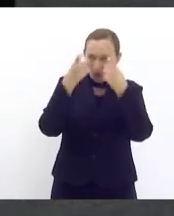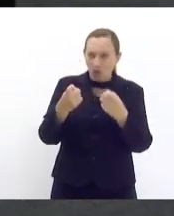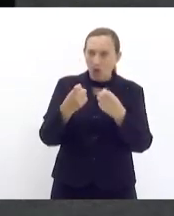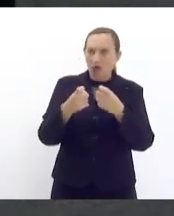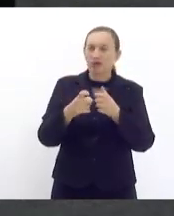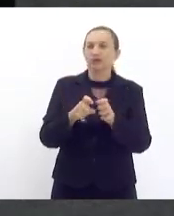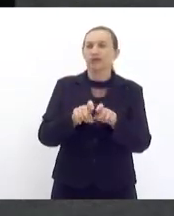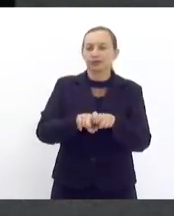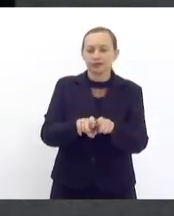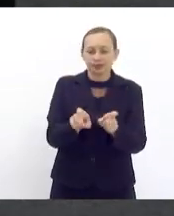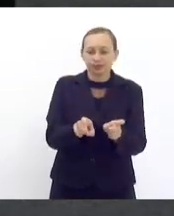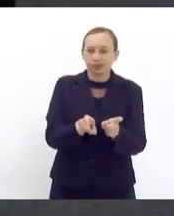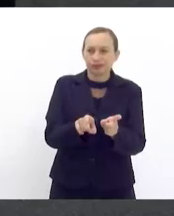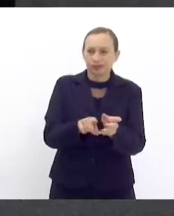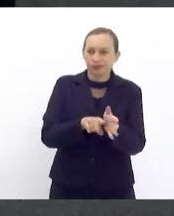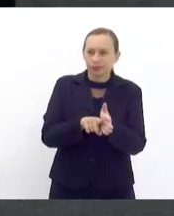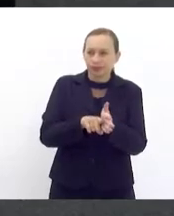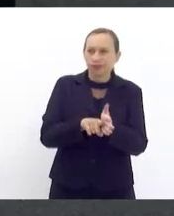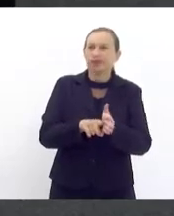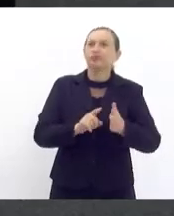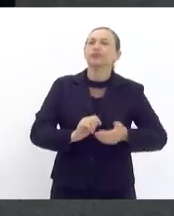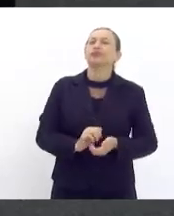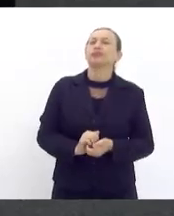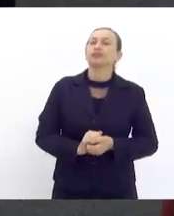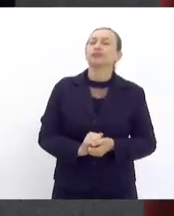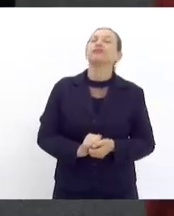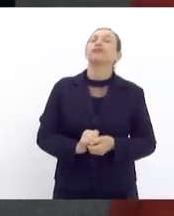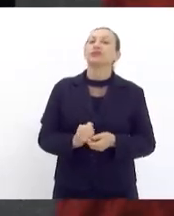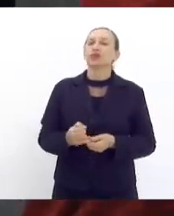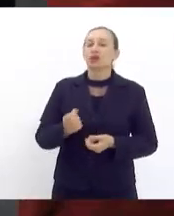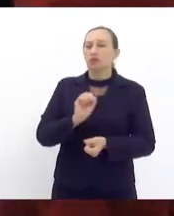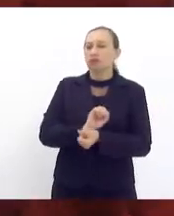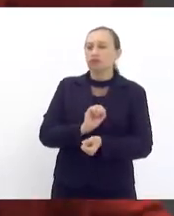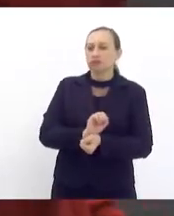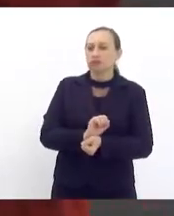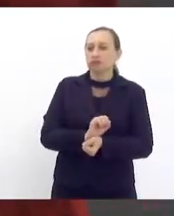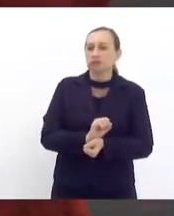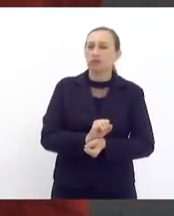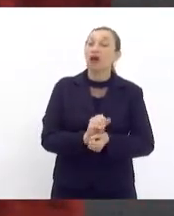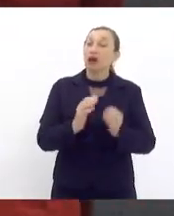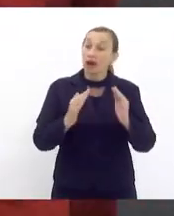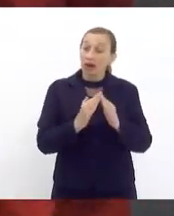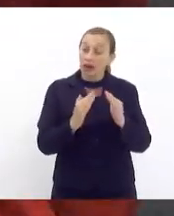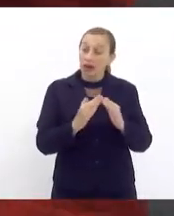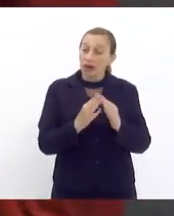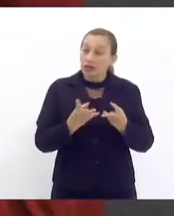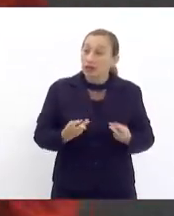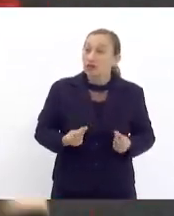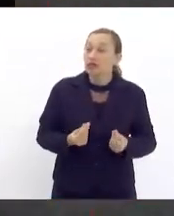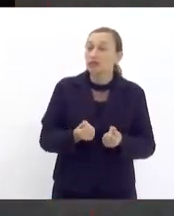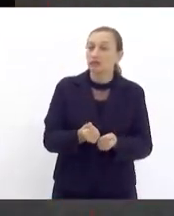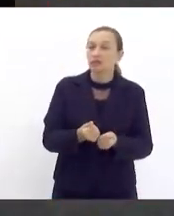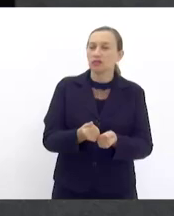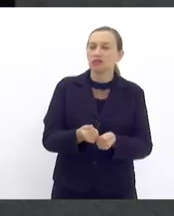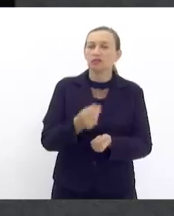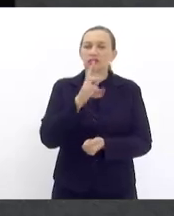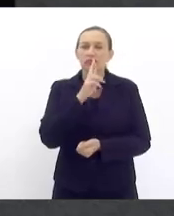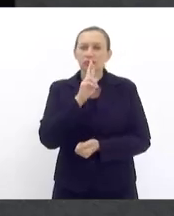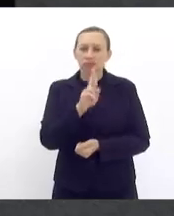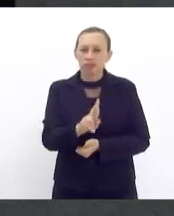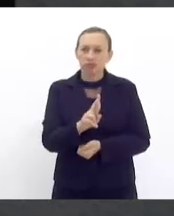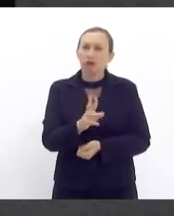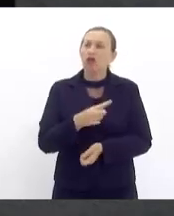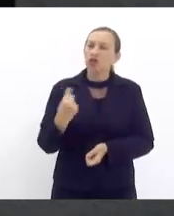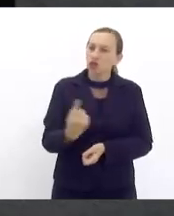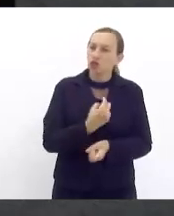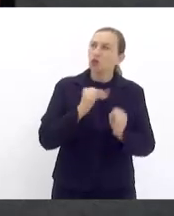no âmbito da comissão parlamentar de inquérito e eu espero que a casa se Sens Iza diante desse resultado e